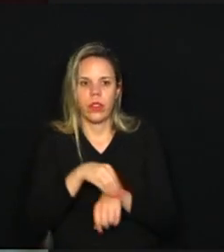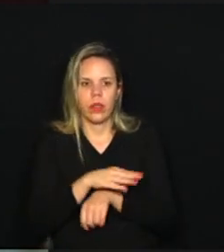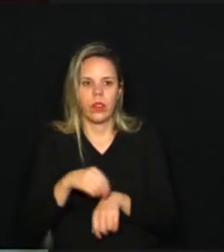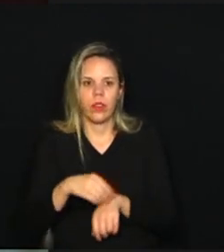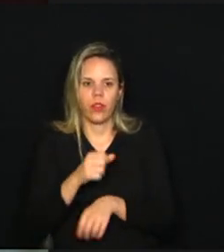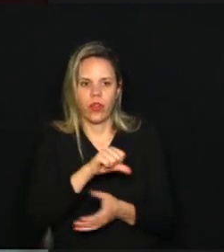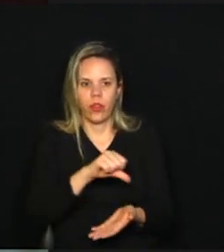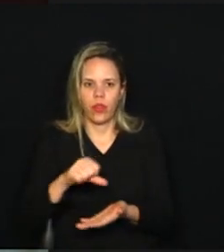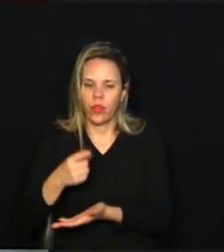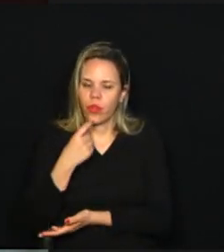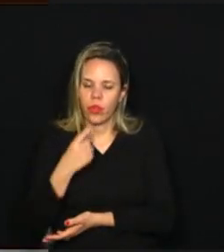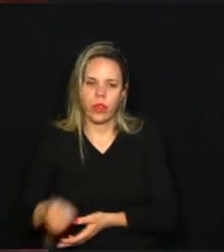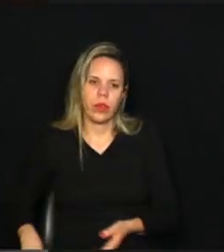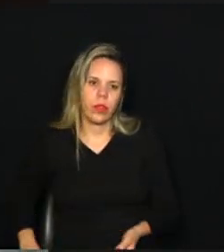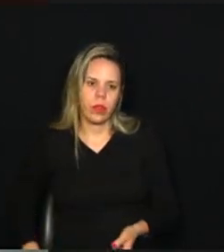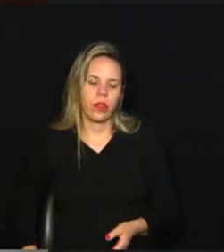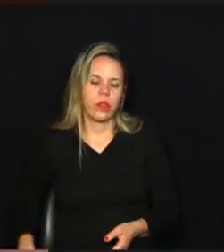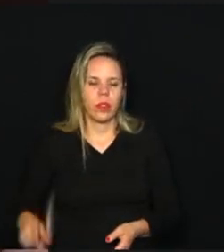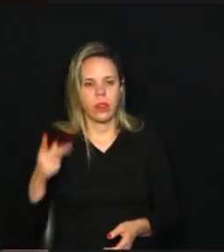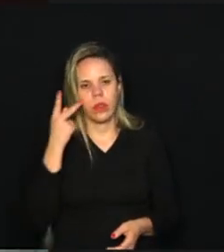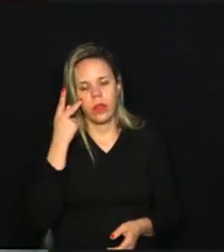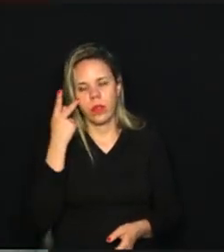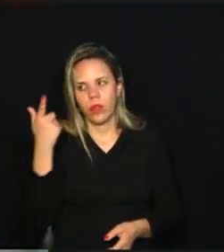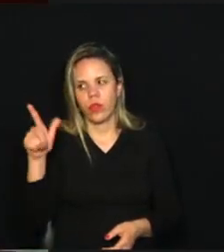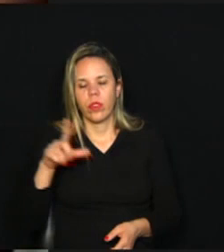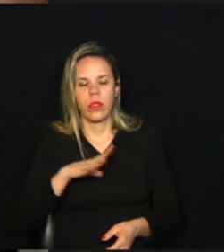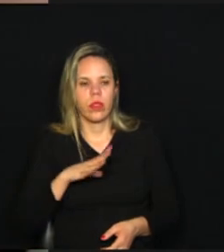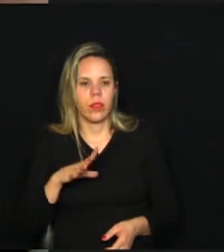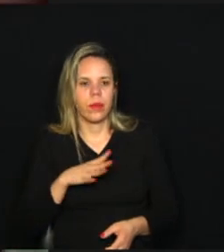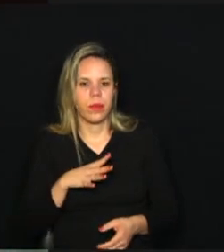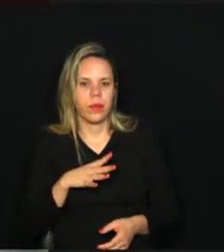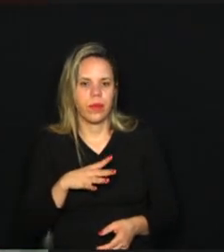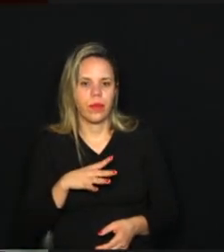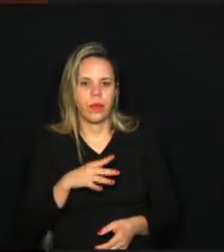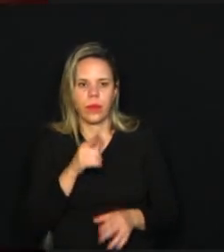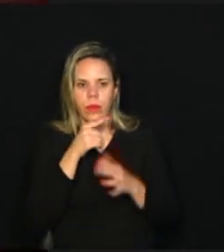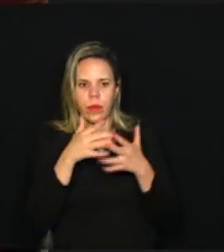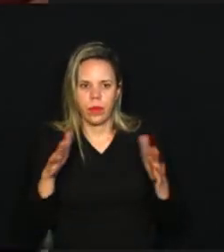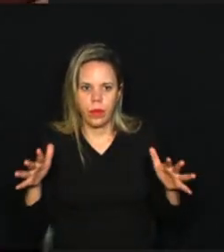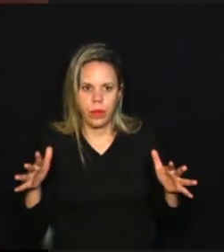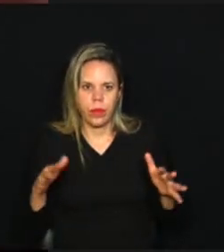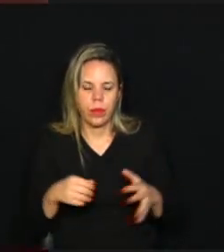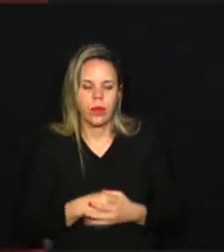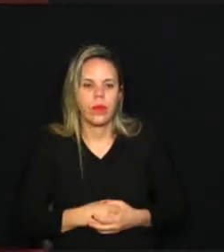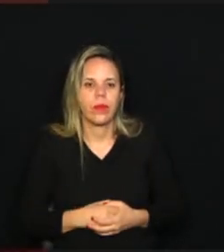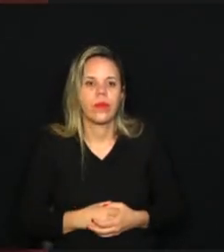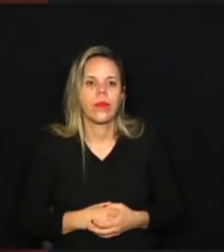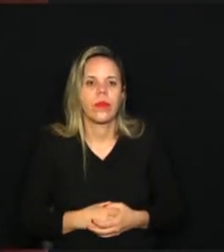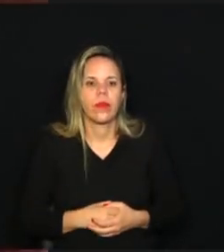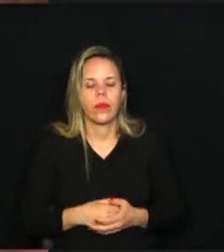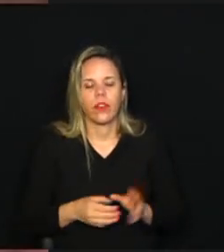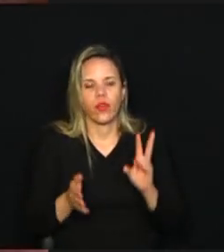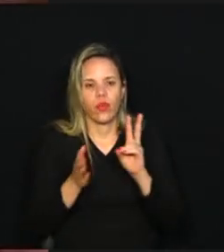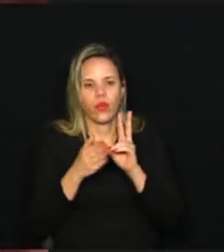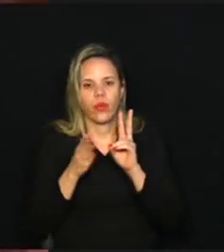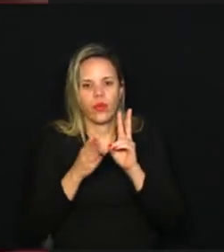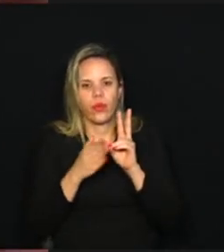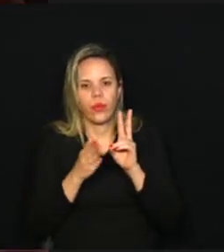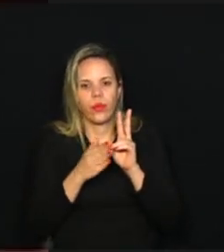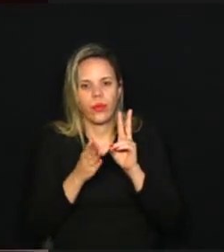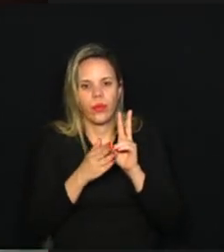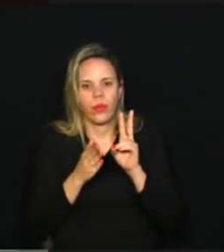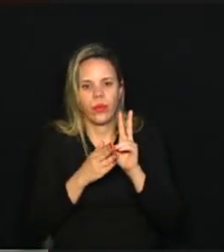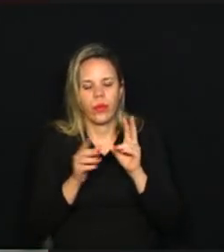foi feito, em Campinas e até São Paulo e outras cidades, no litoral, nas comunidades indígenas, onde foram feitos